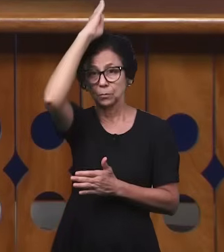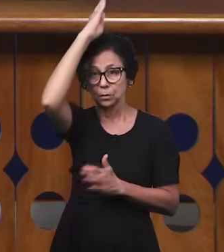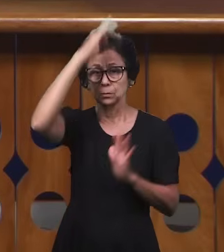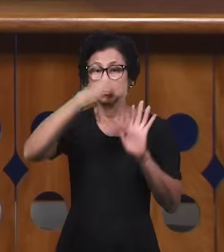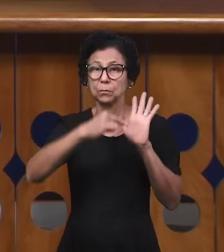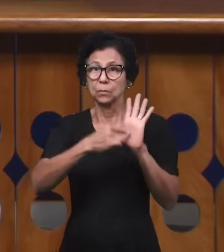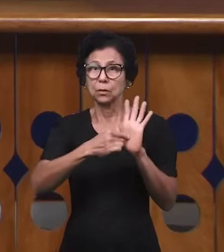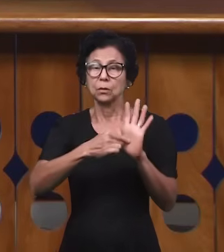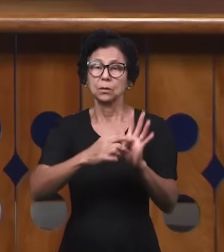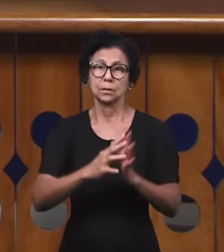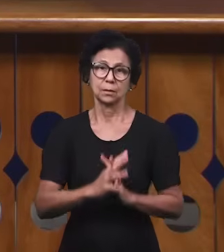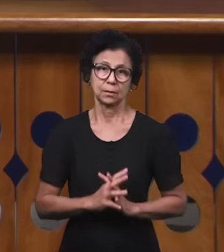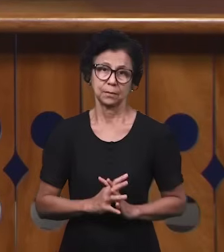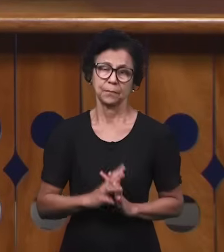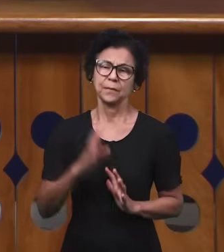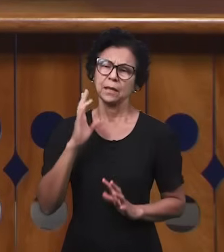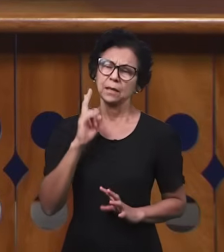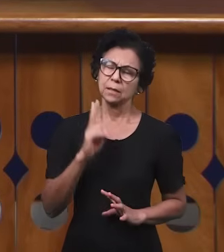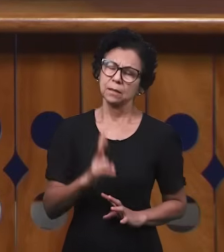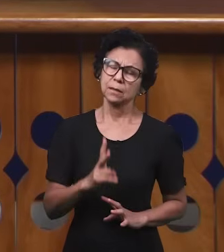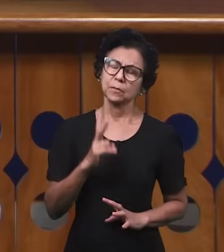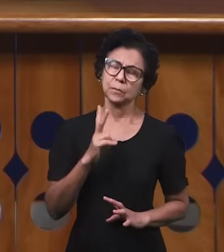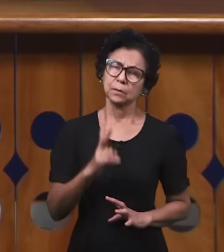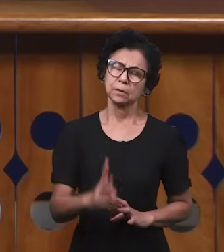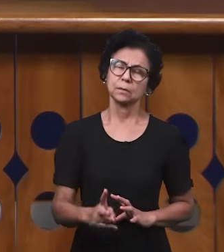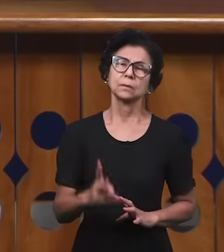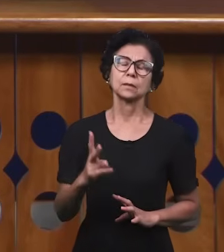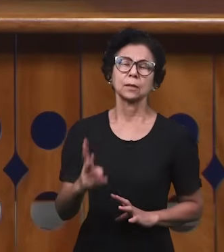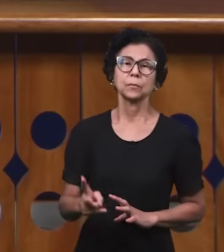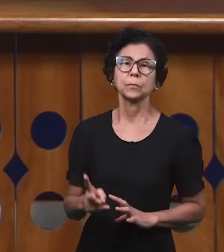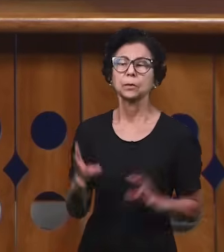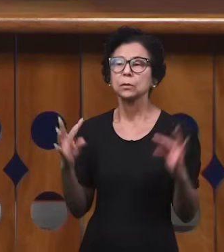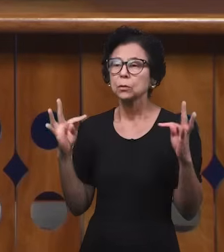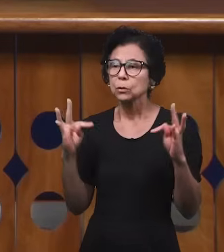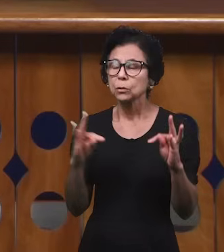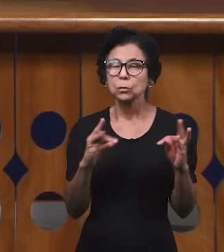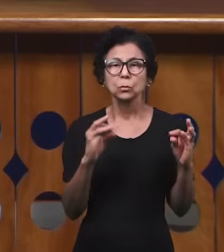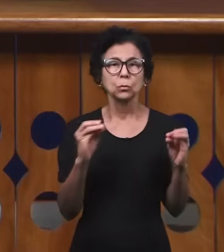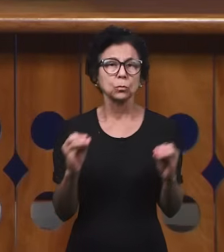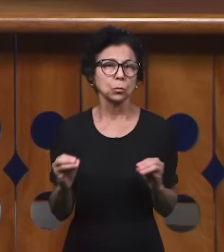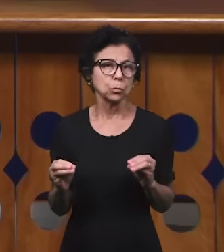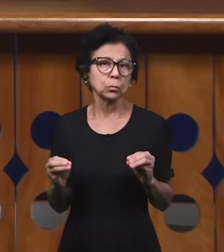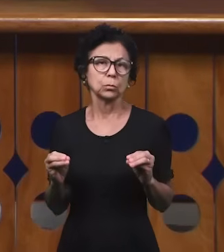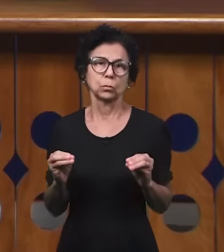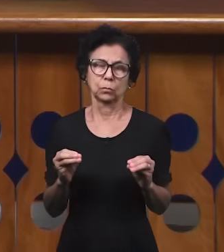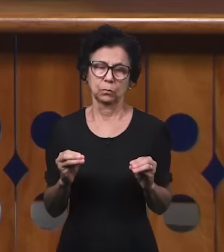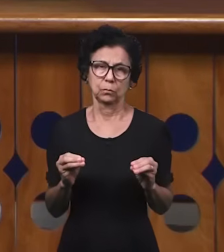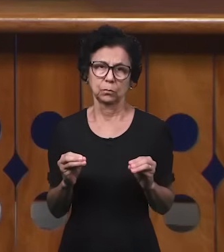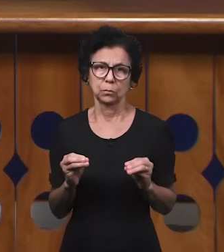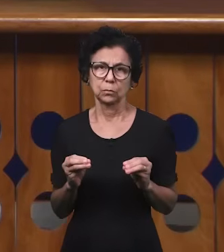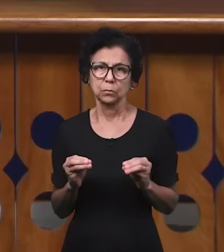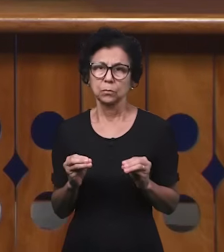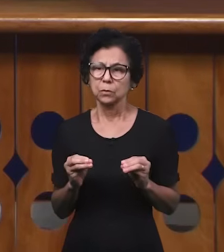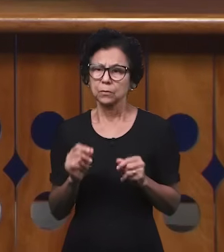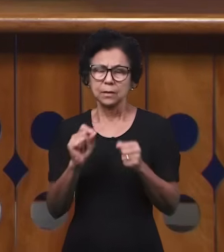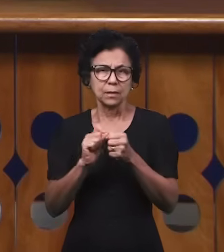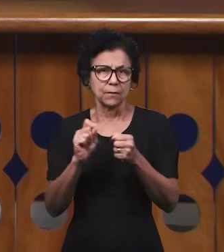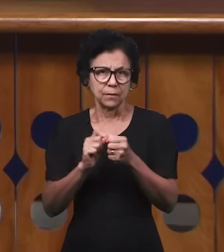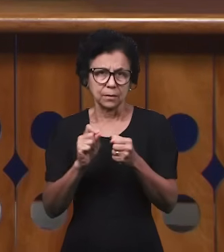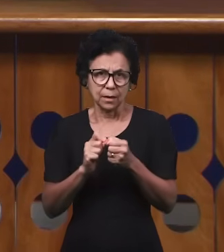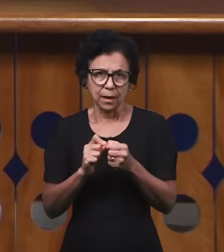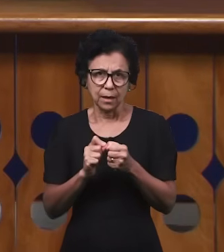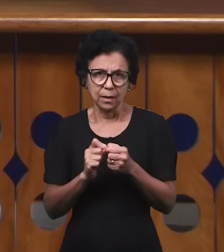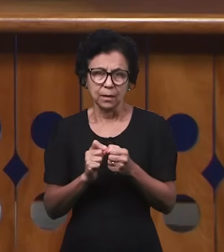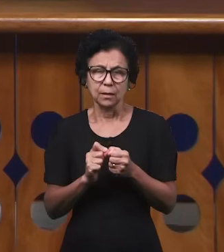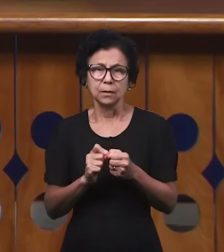dedicação. Isso faz parte. Colossenses fala sobre isso. Tudo quando fizerdes, fazei-o de todo o coração como ao